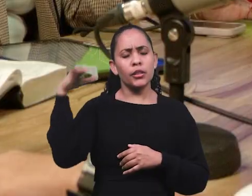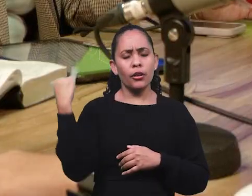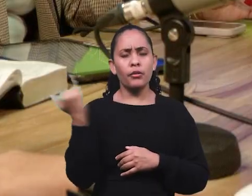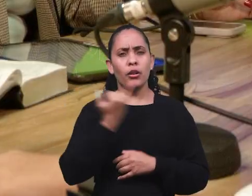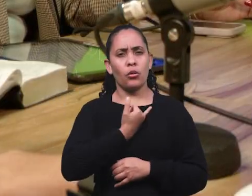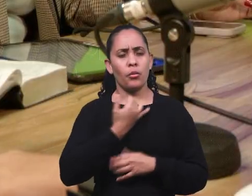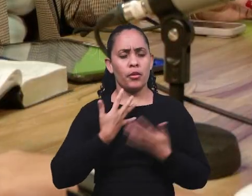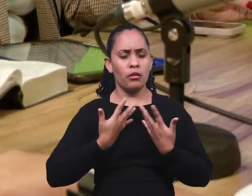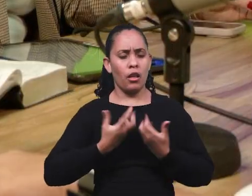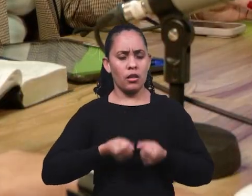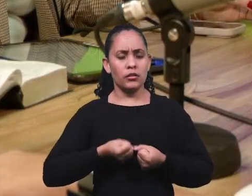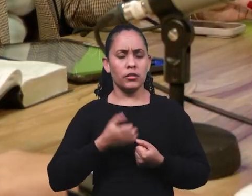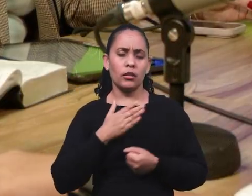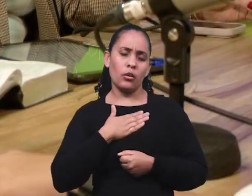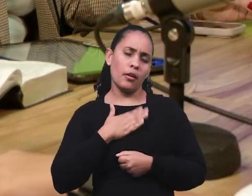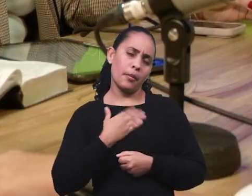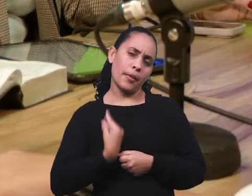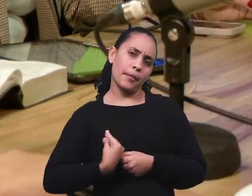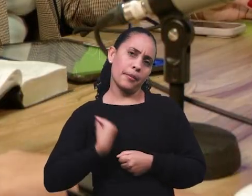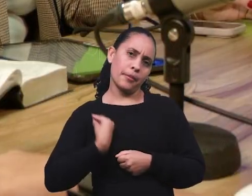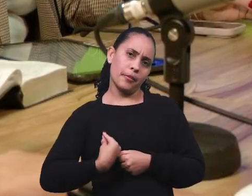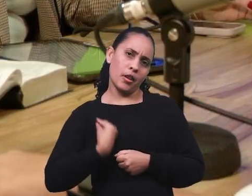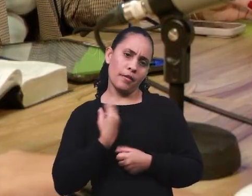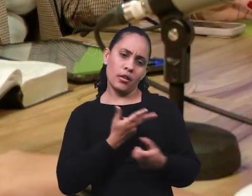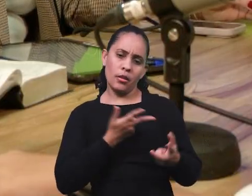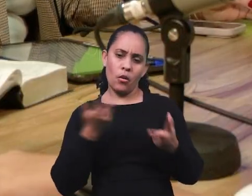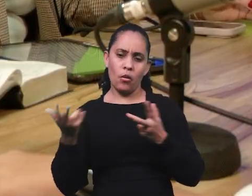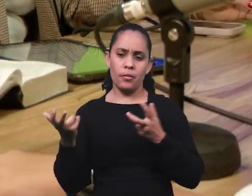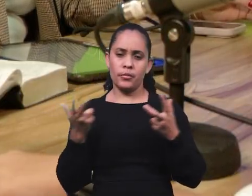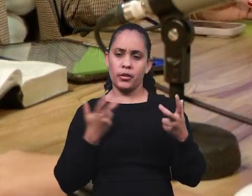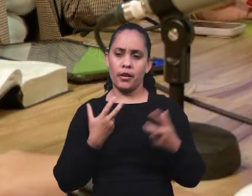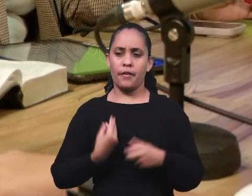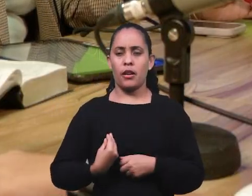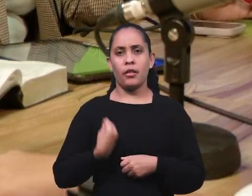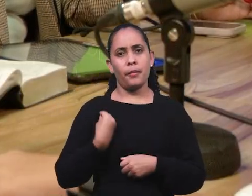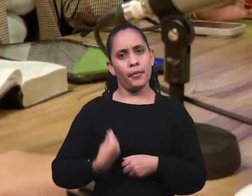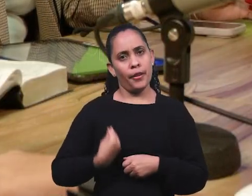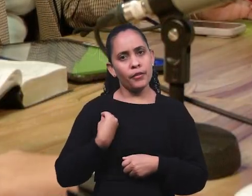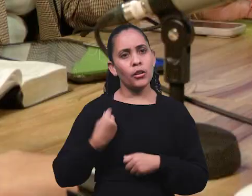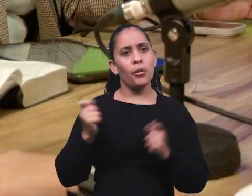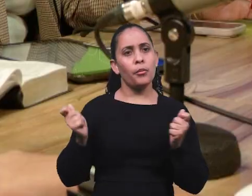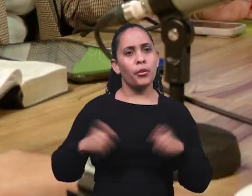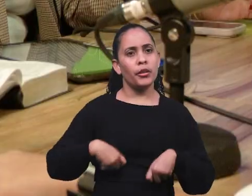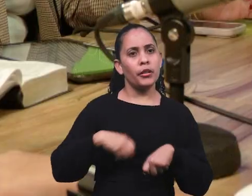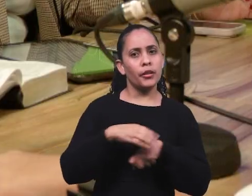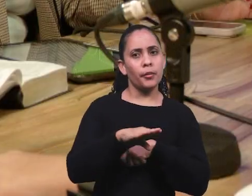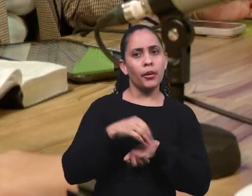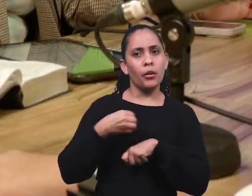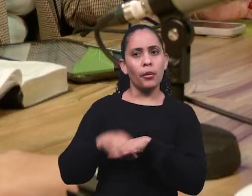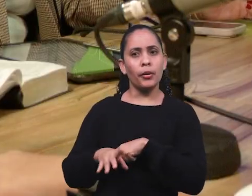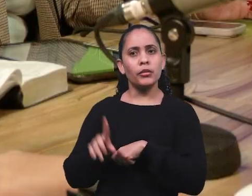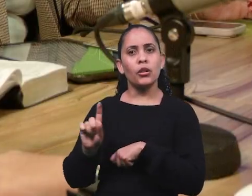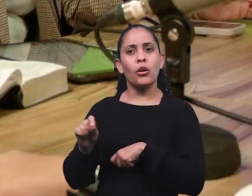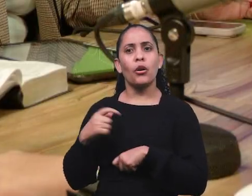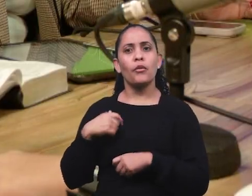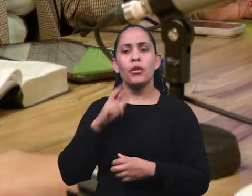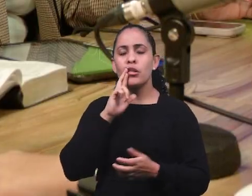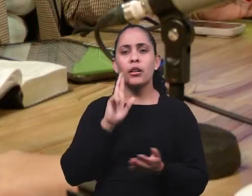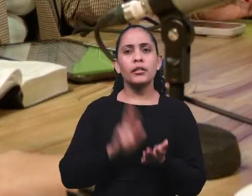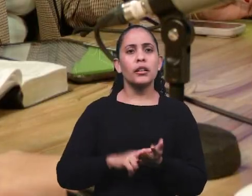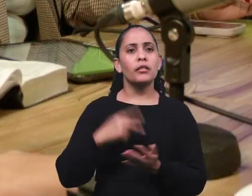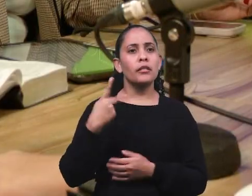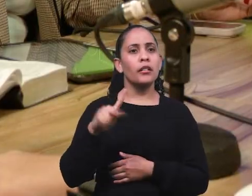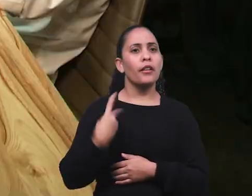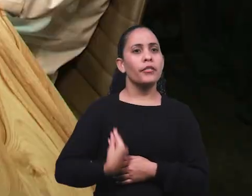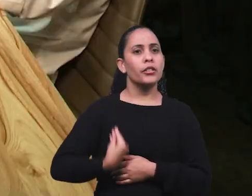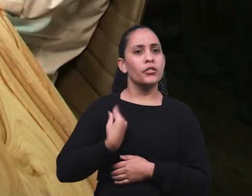se apropriado daquilo, vocês terem depois observado e poderem compartilhar com a gente o que foi o resultado daquele